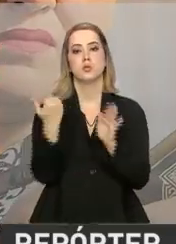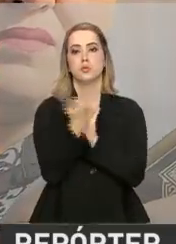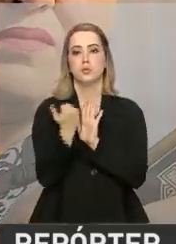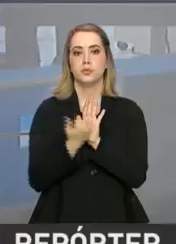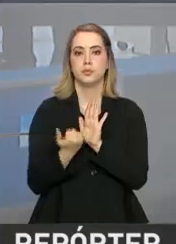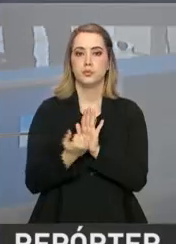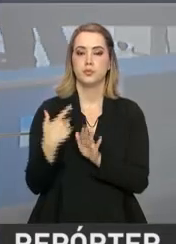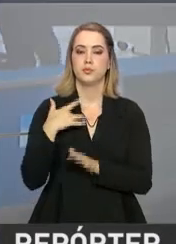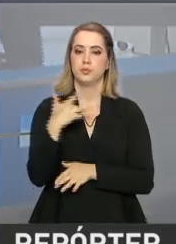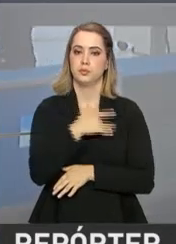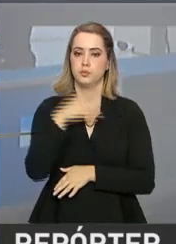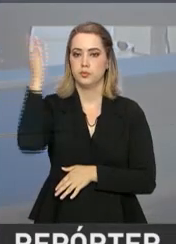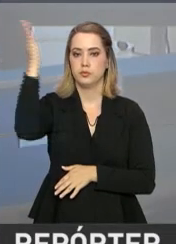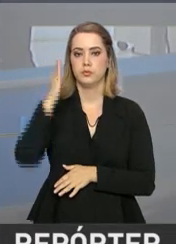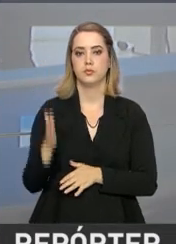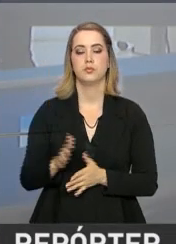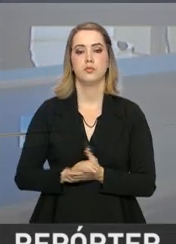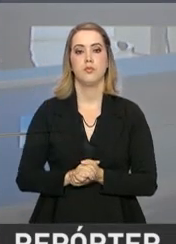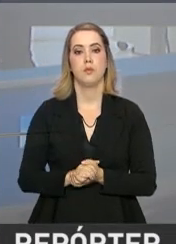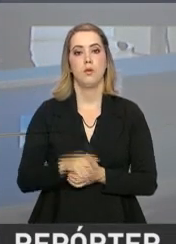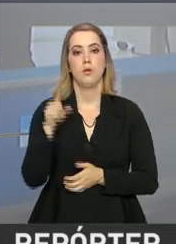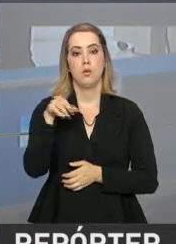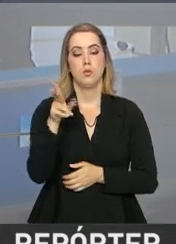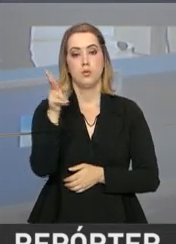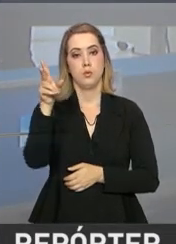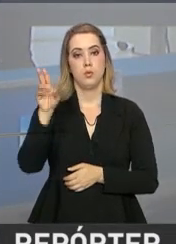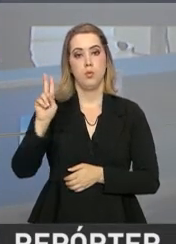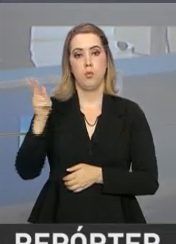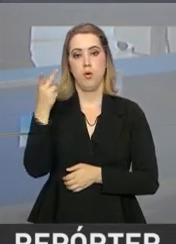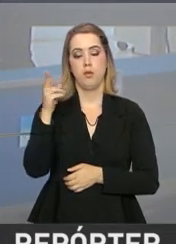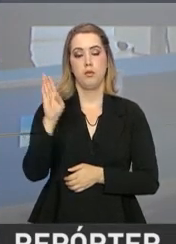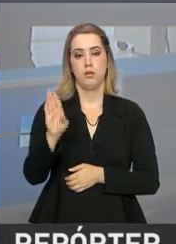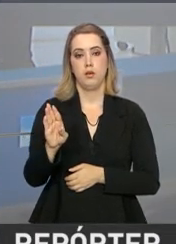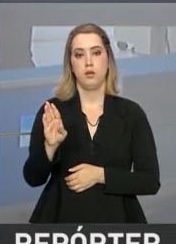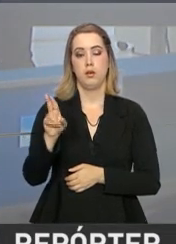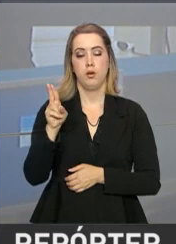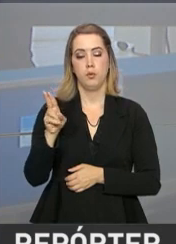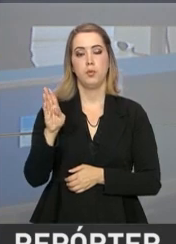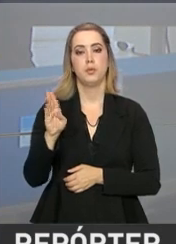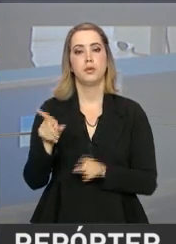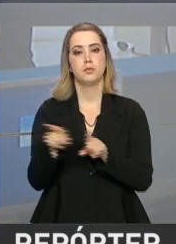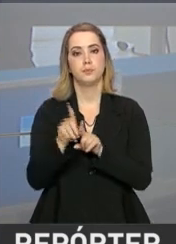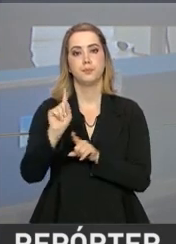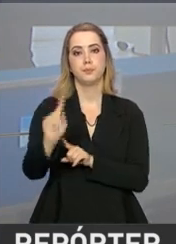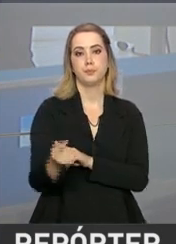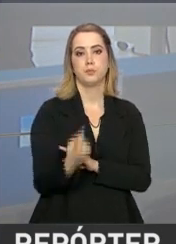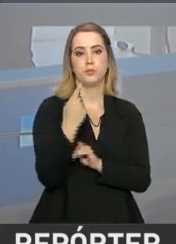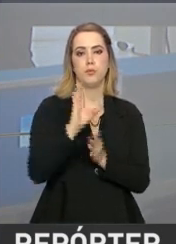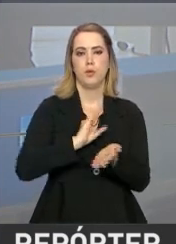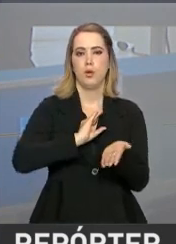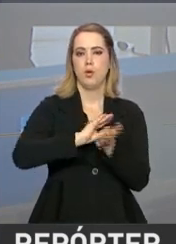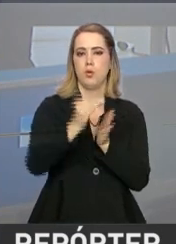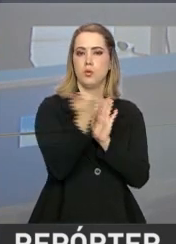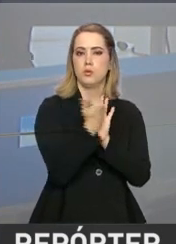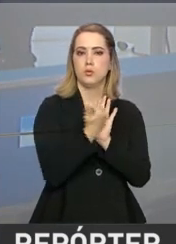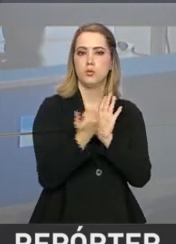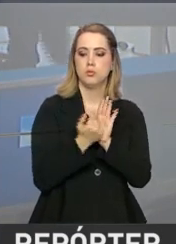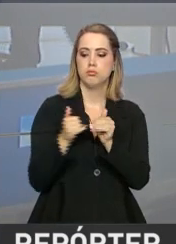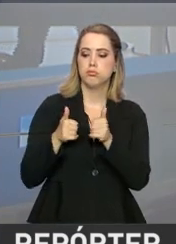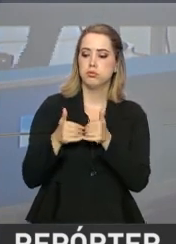no brasil o hospital universitário de brasília é um dos contemplados no plano nacional de expansão dos serviços de